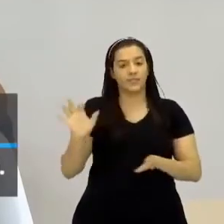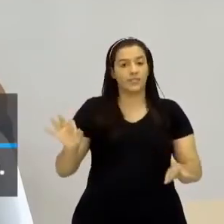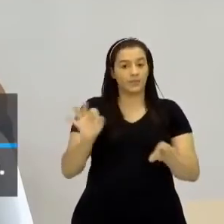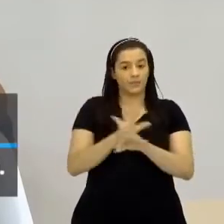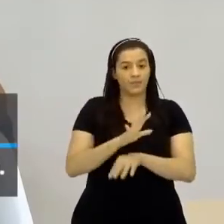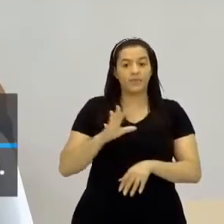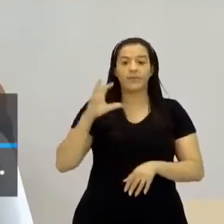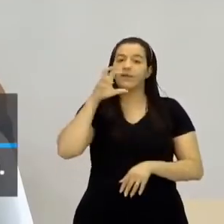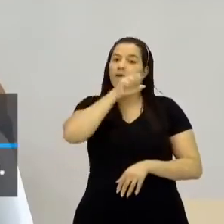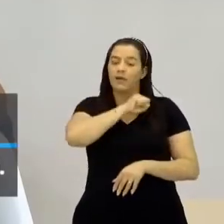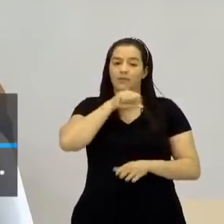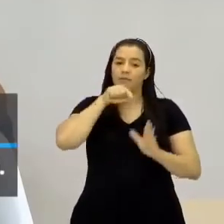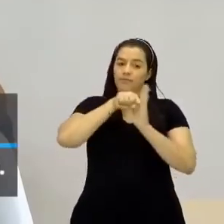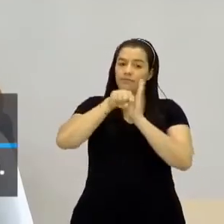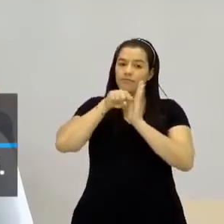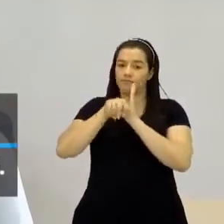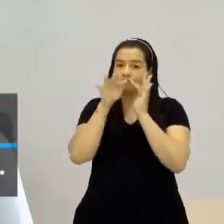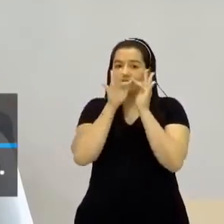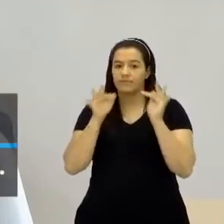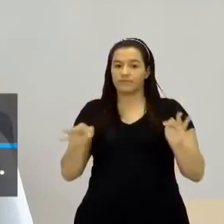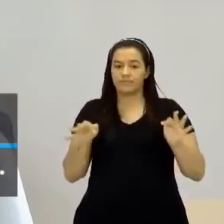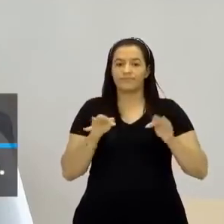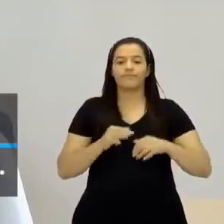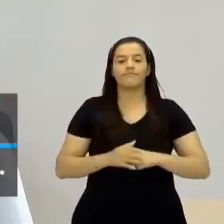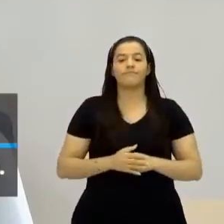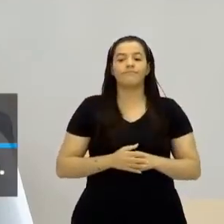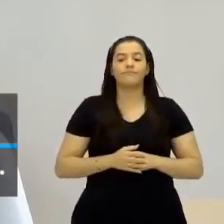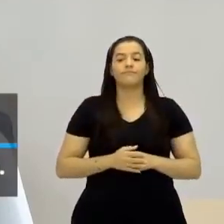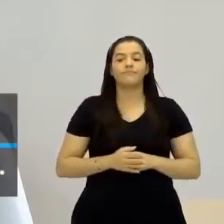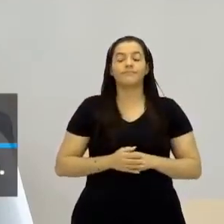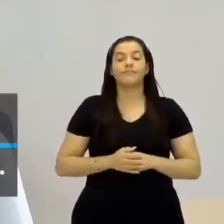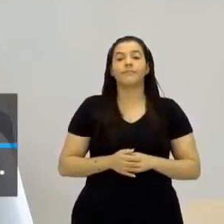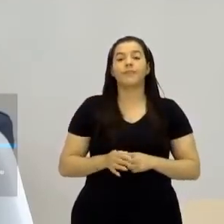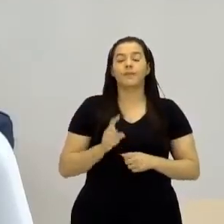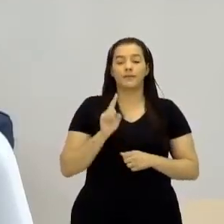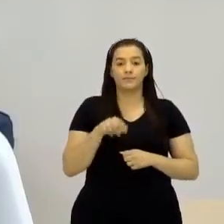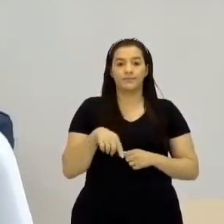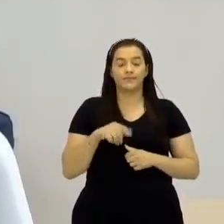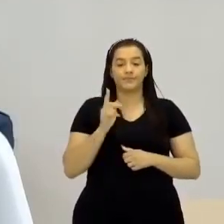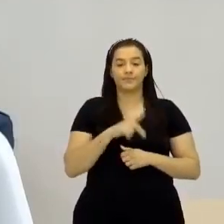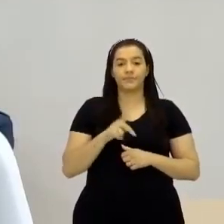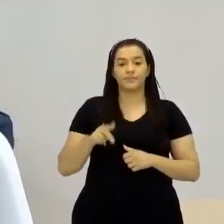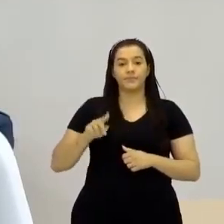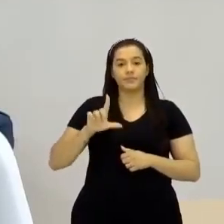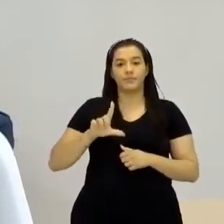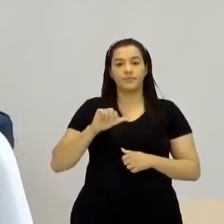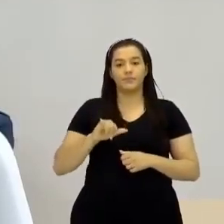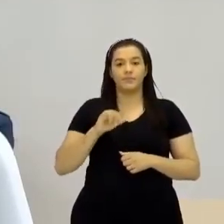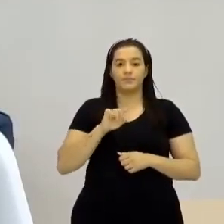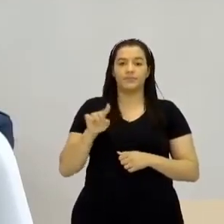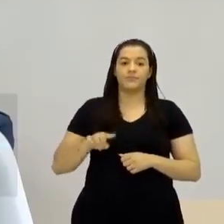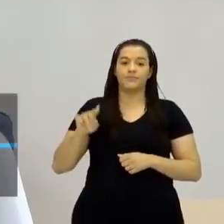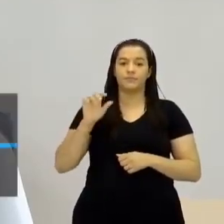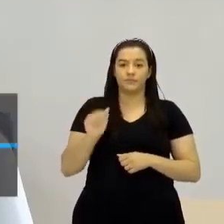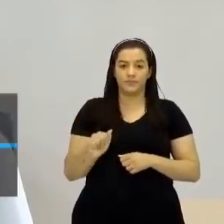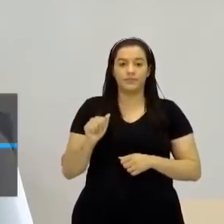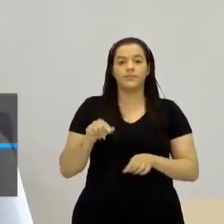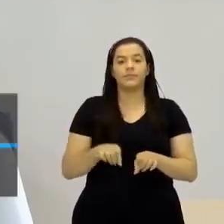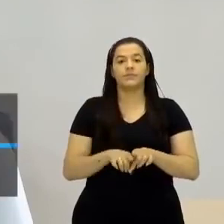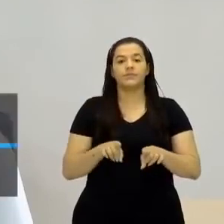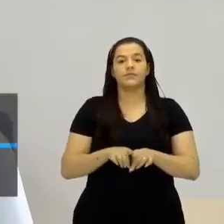rapidinho, as respostas as perguntas são simples. Agora eu vou voltar aqui, ó. Tem a professora Luísa e a professora Marisa lá